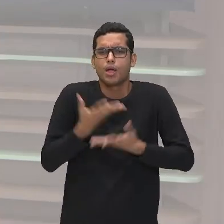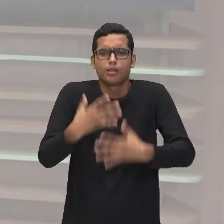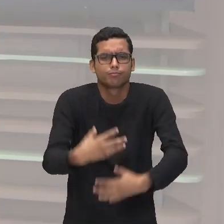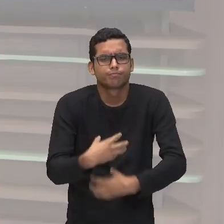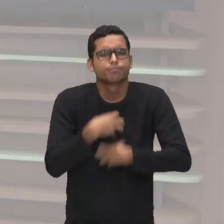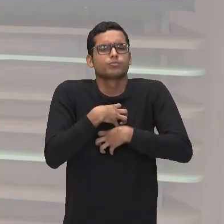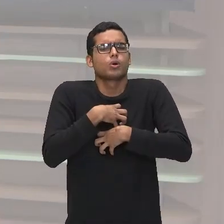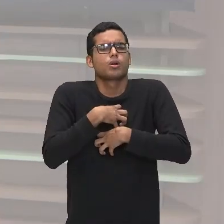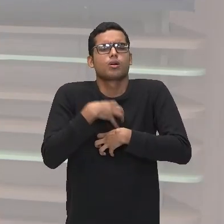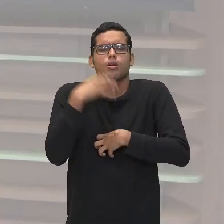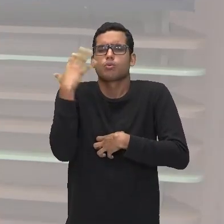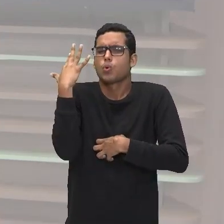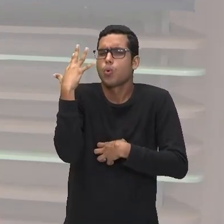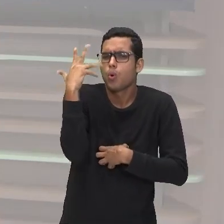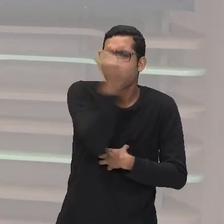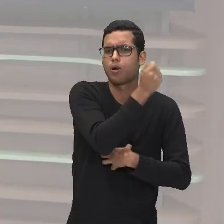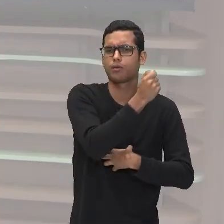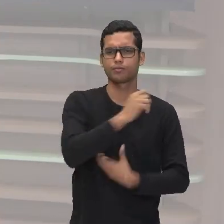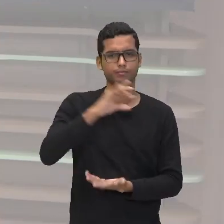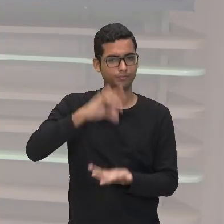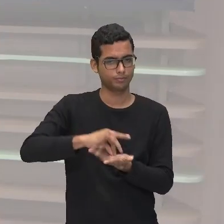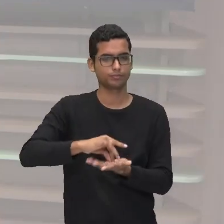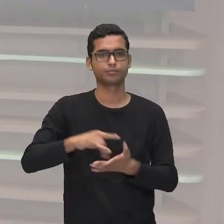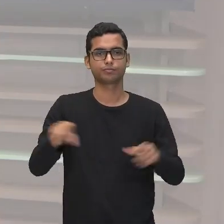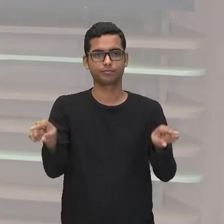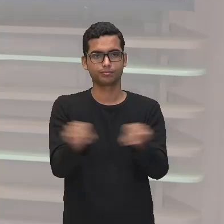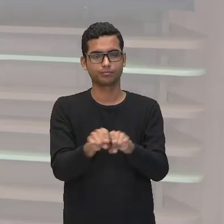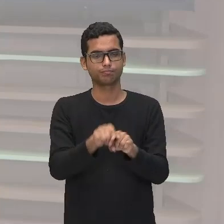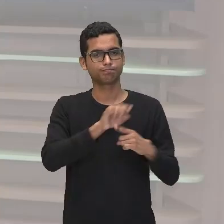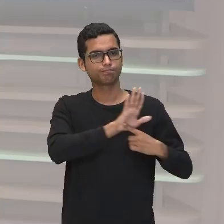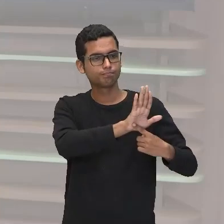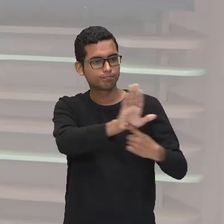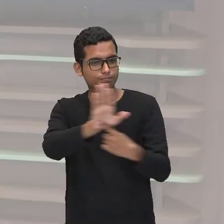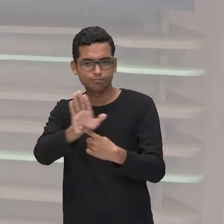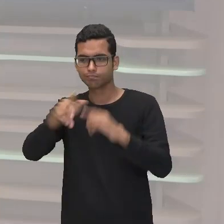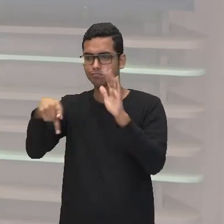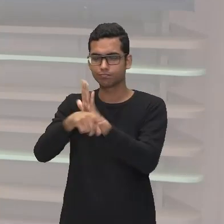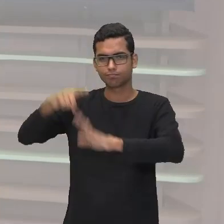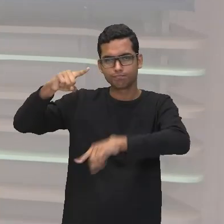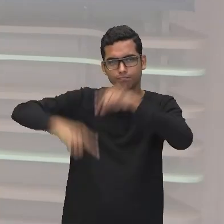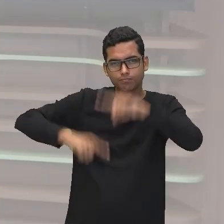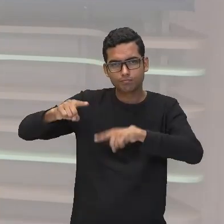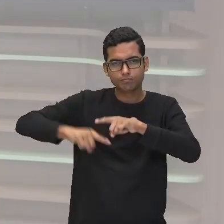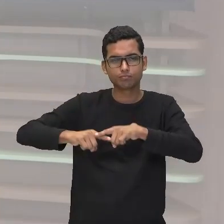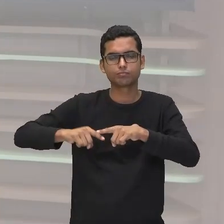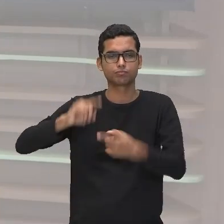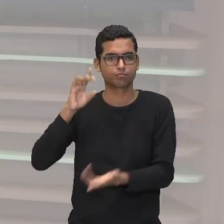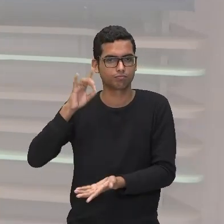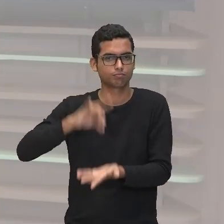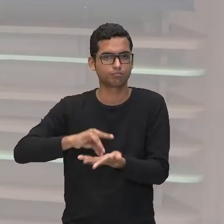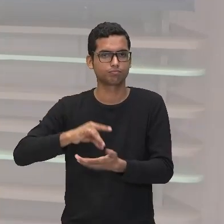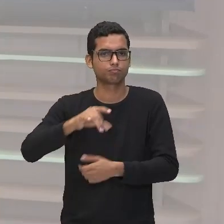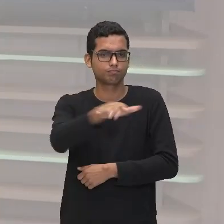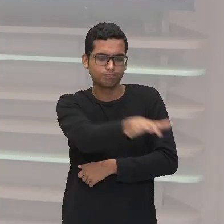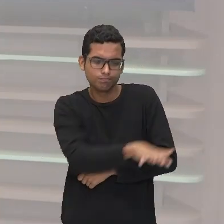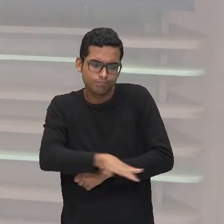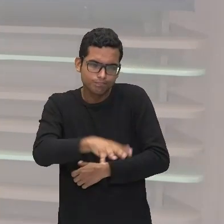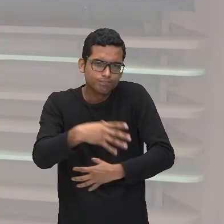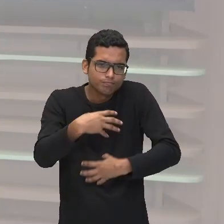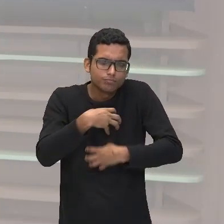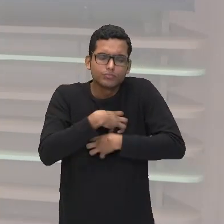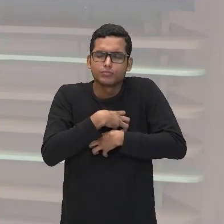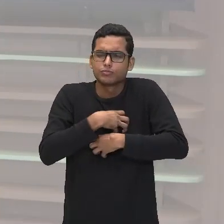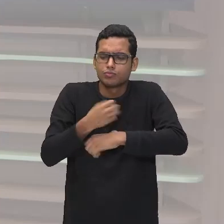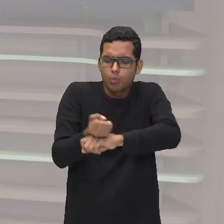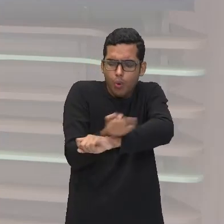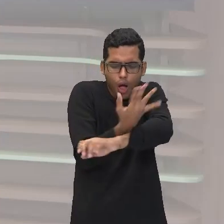a beleza, né? Aquilo que transcende o material, é algo no reino do sentimental,